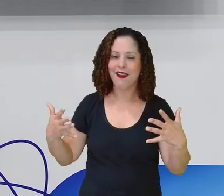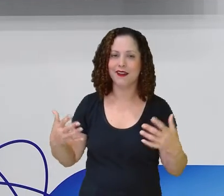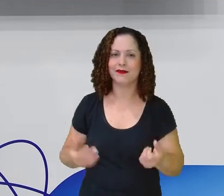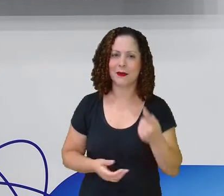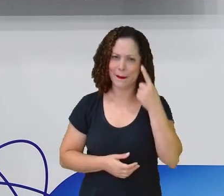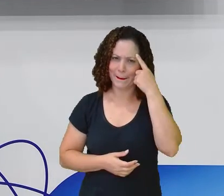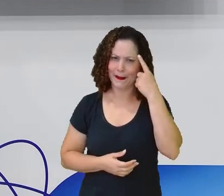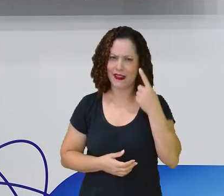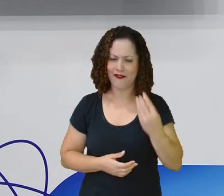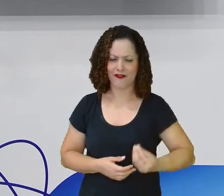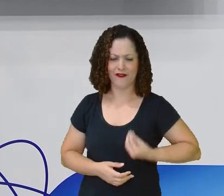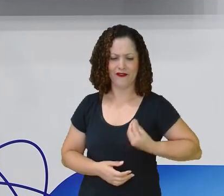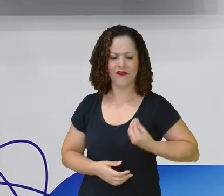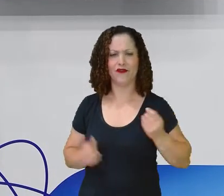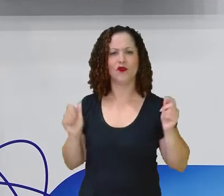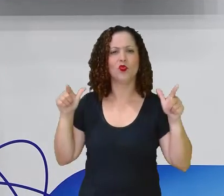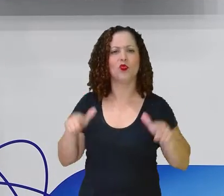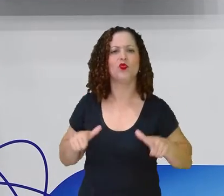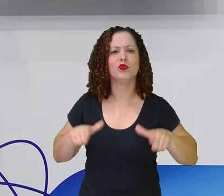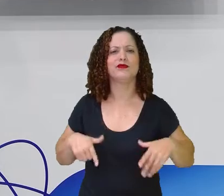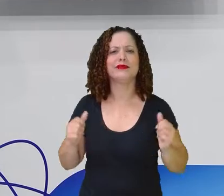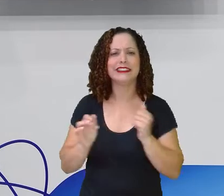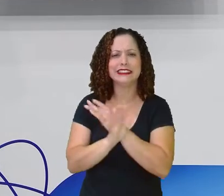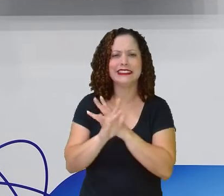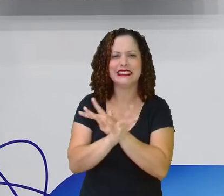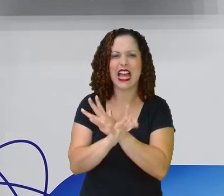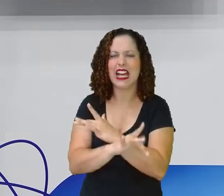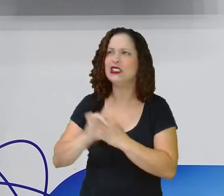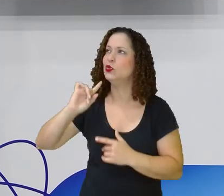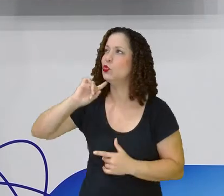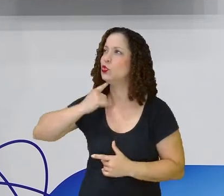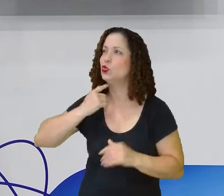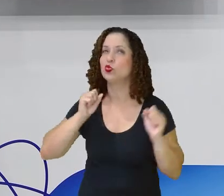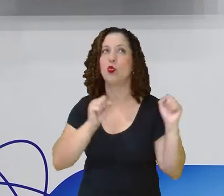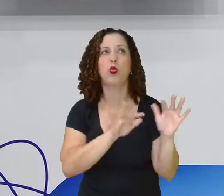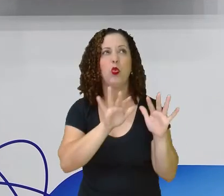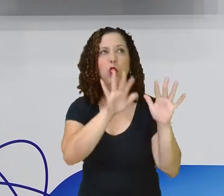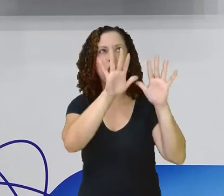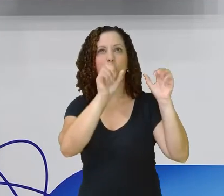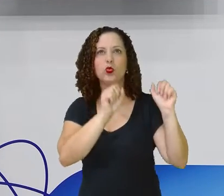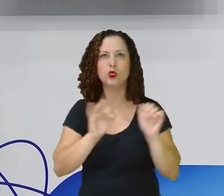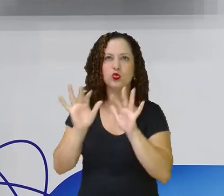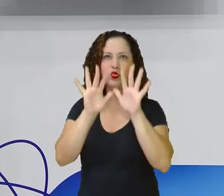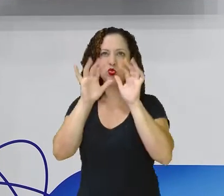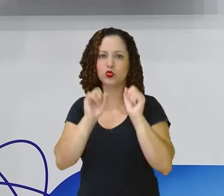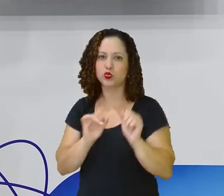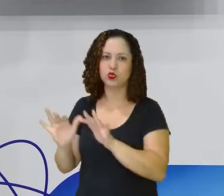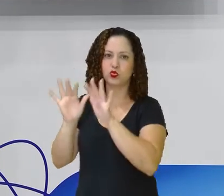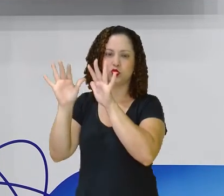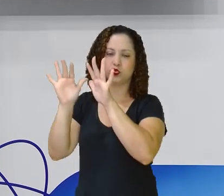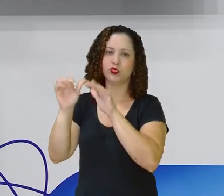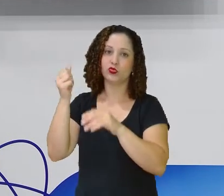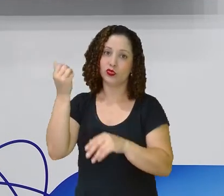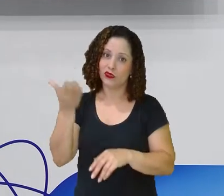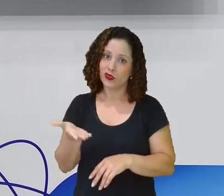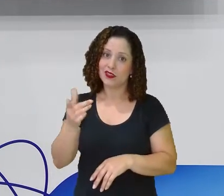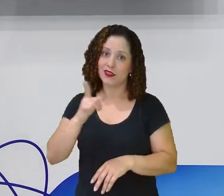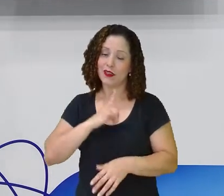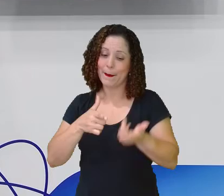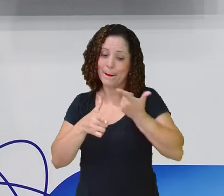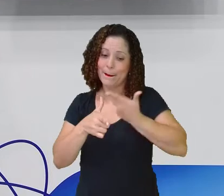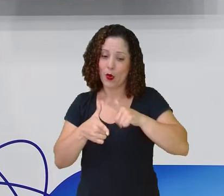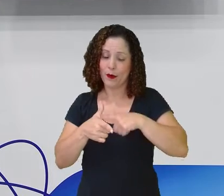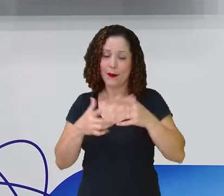você viver num ambiente, numa cidade onde há muita poluição no ar. Você vai, com certeza, adquirir, com o passar do tempo,